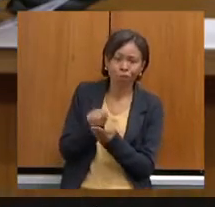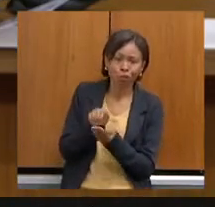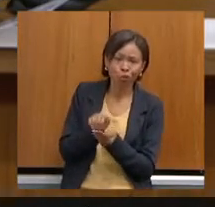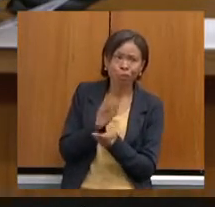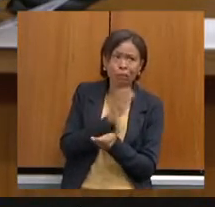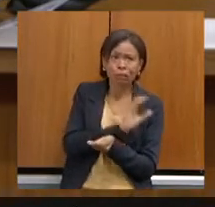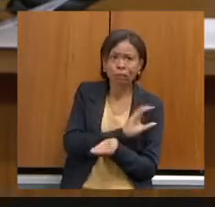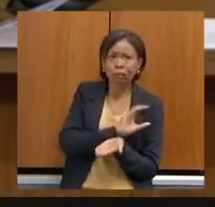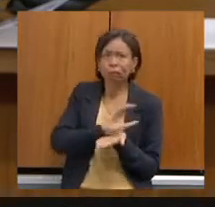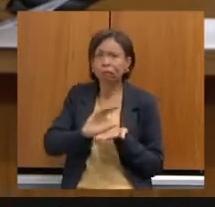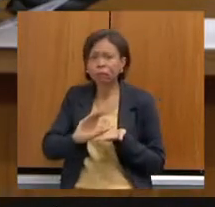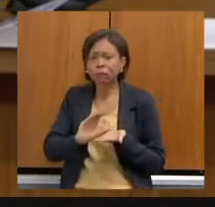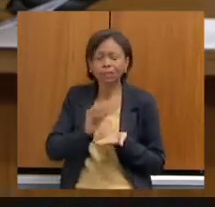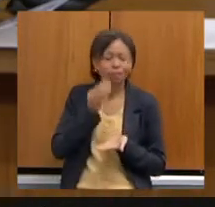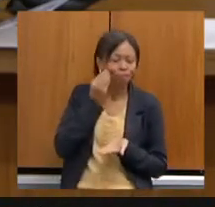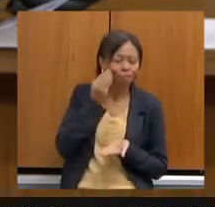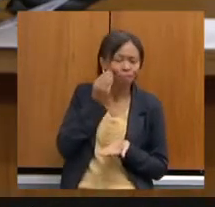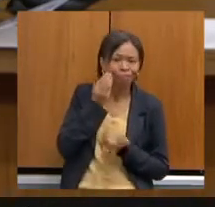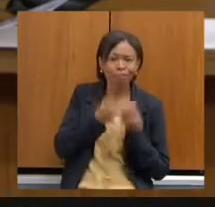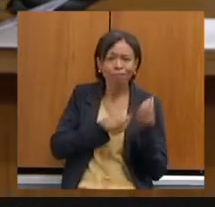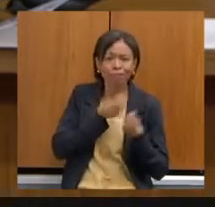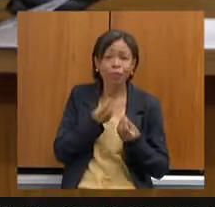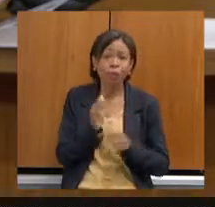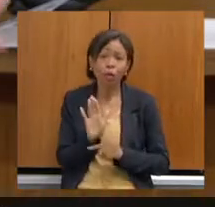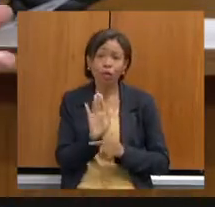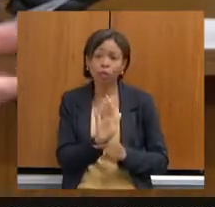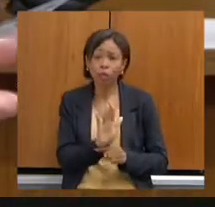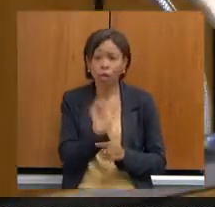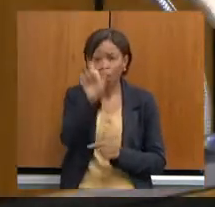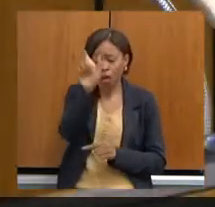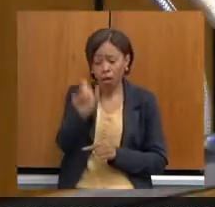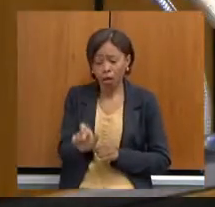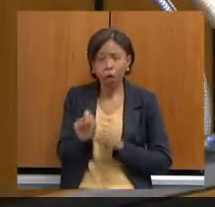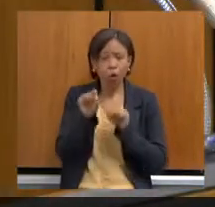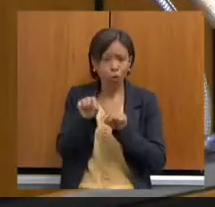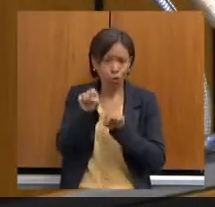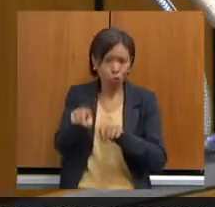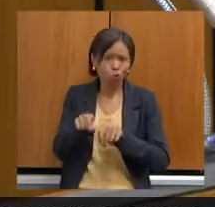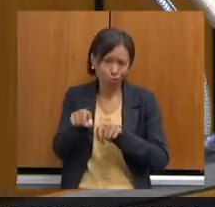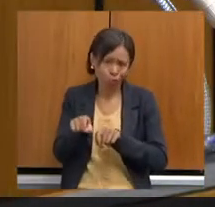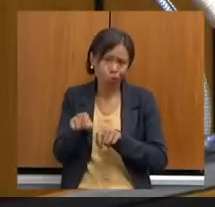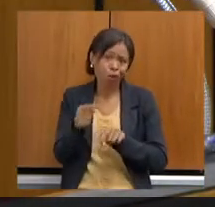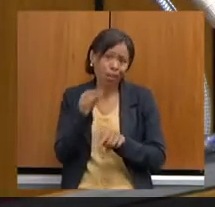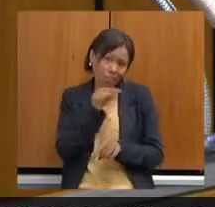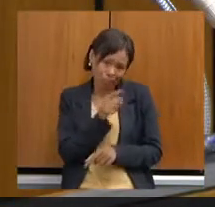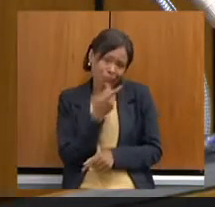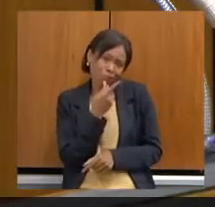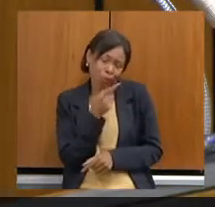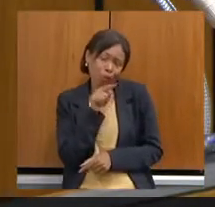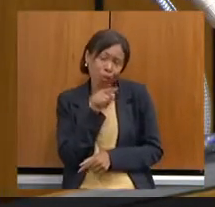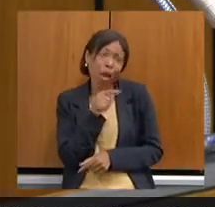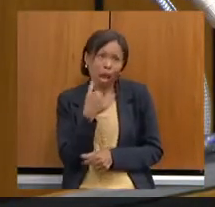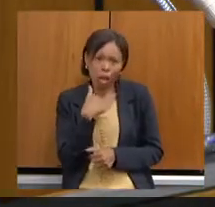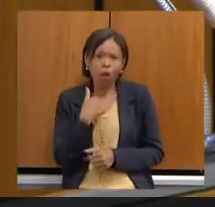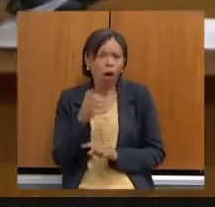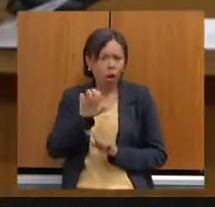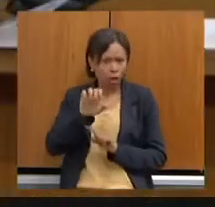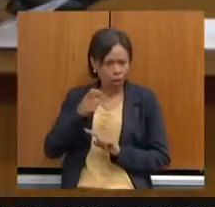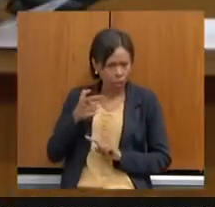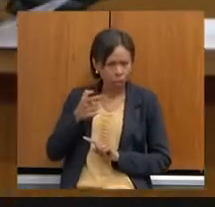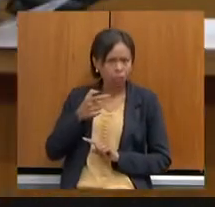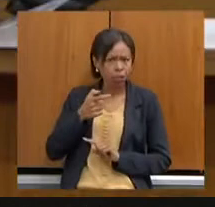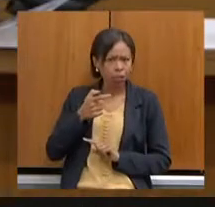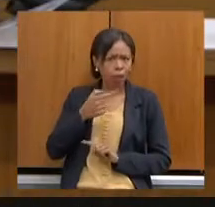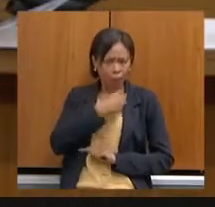fundo é que possa ajudar produtor porque a gente não fique como o senhor mesmo disse eu também fui não é a ministra é